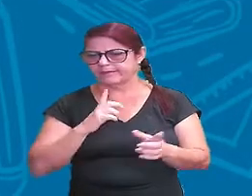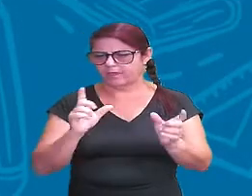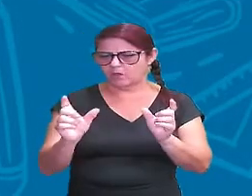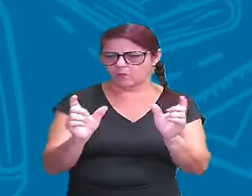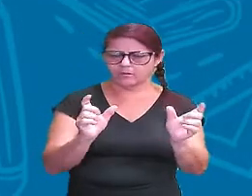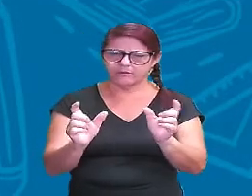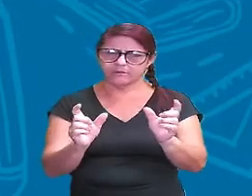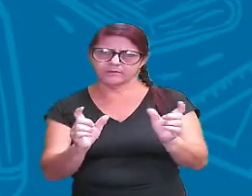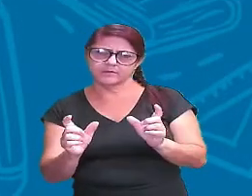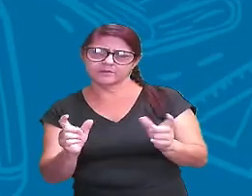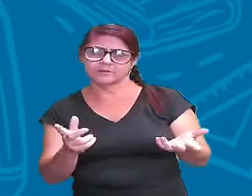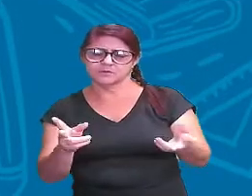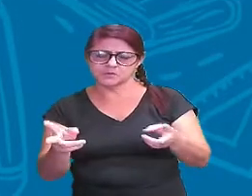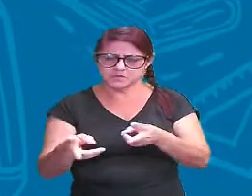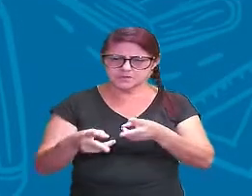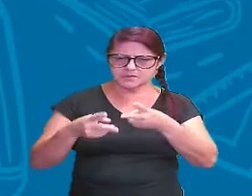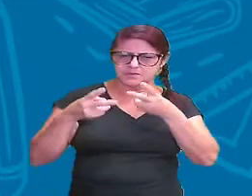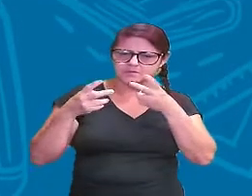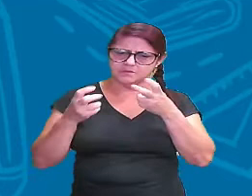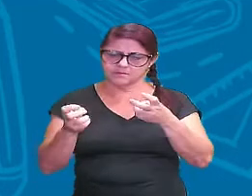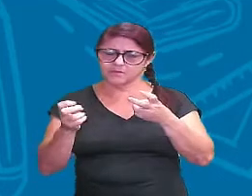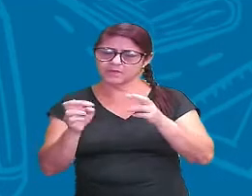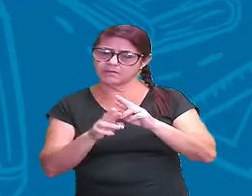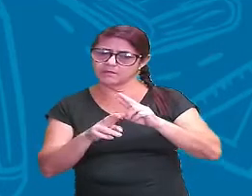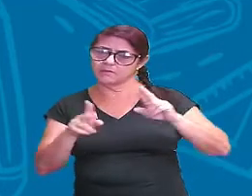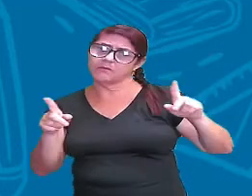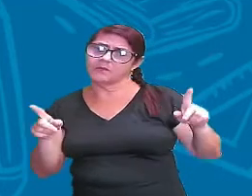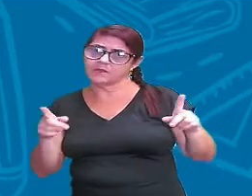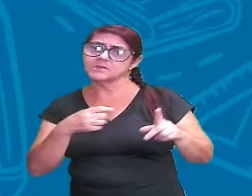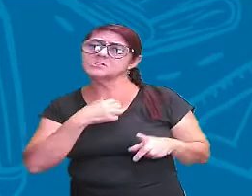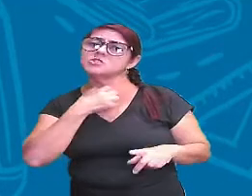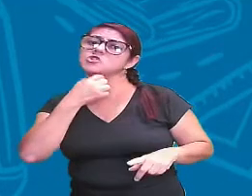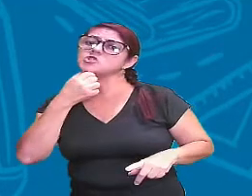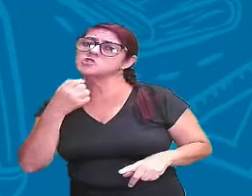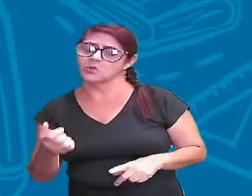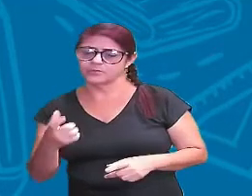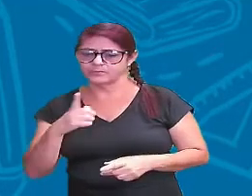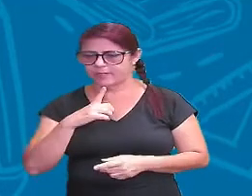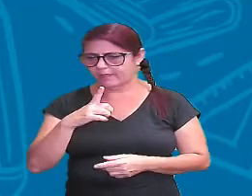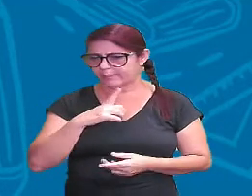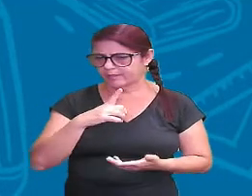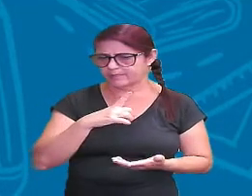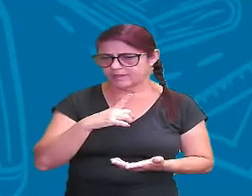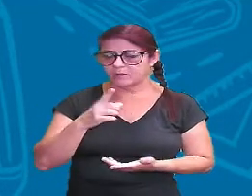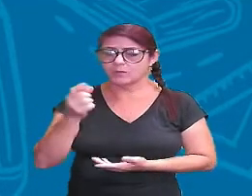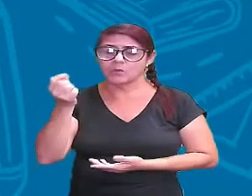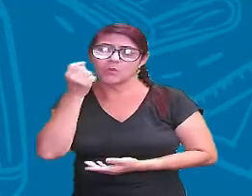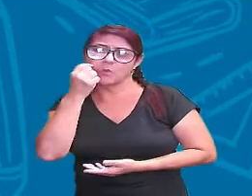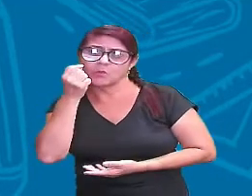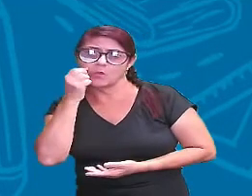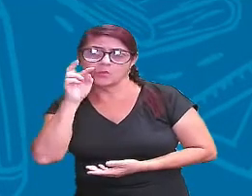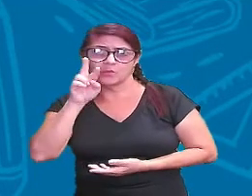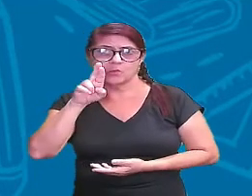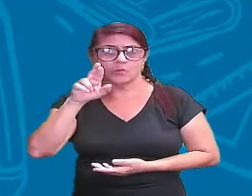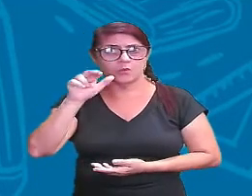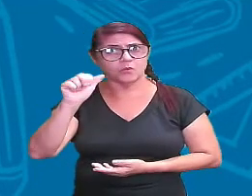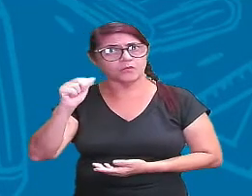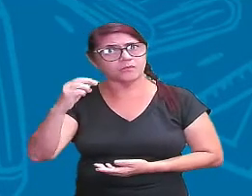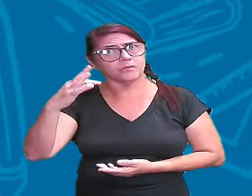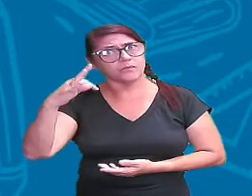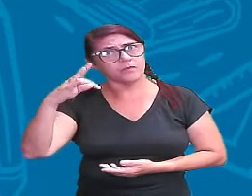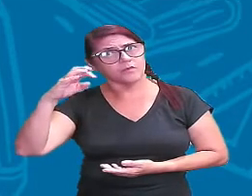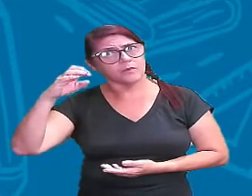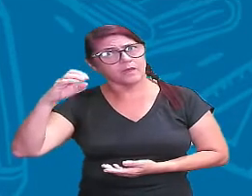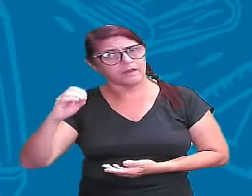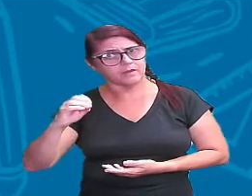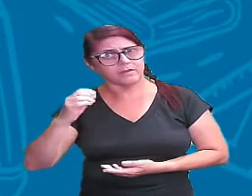palavras para vocês perceberem essa diferença de som. Temos aqui o nosso amigo rato, né, que